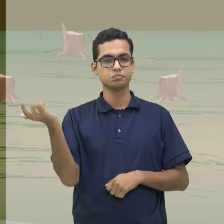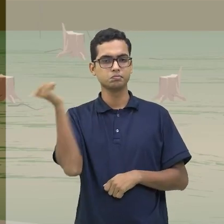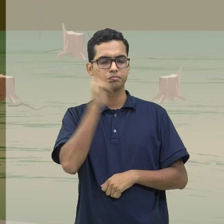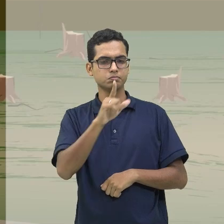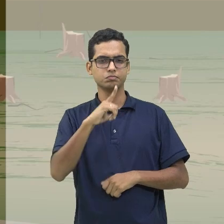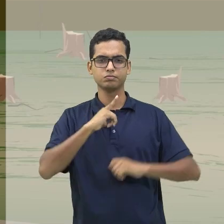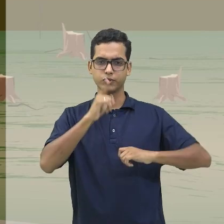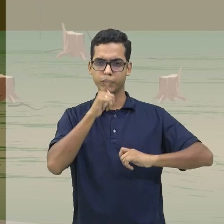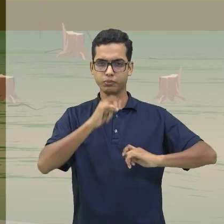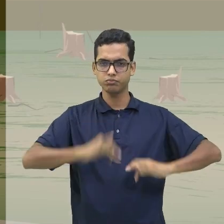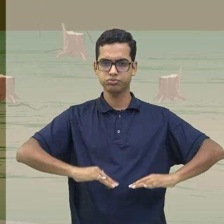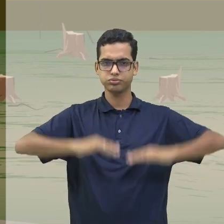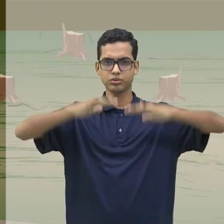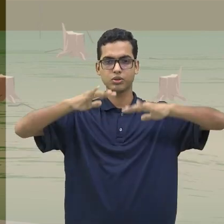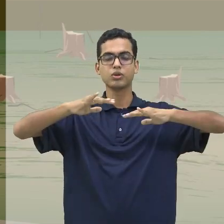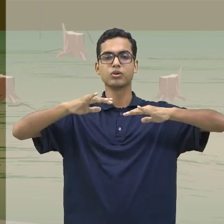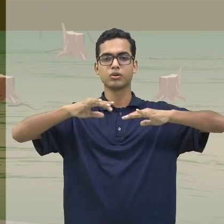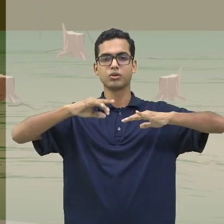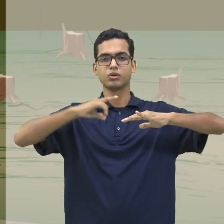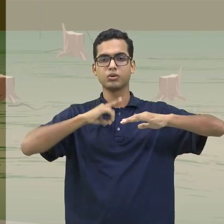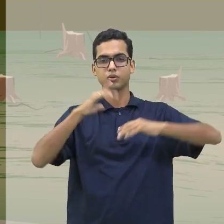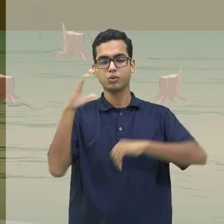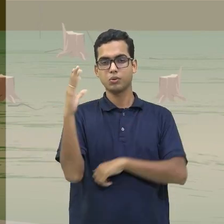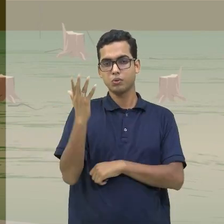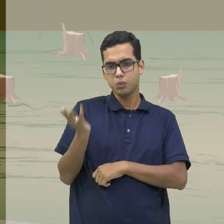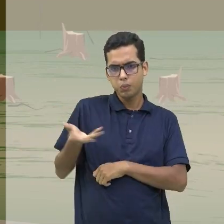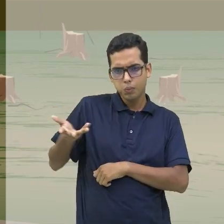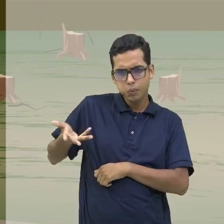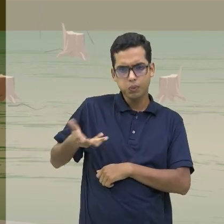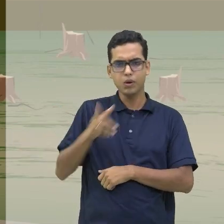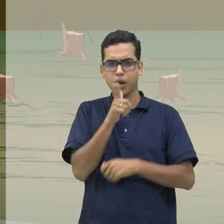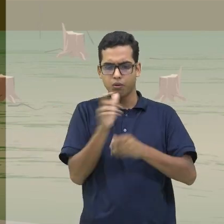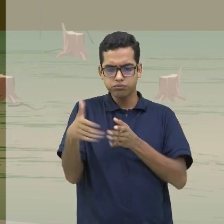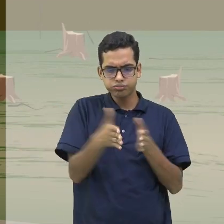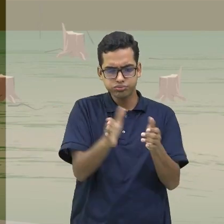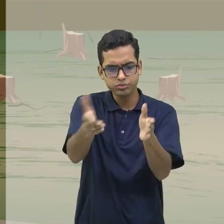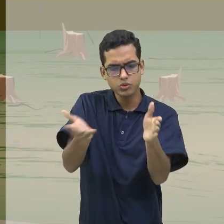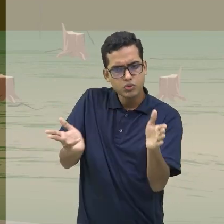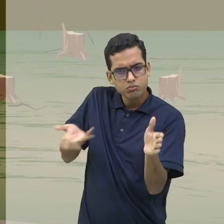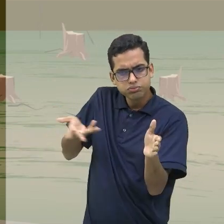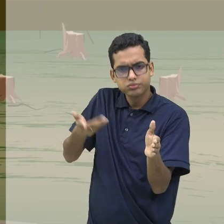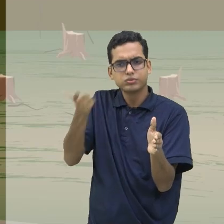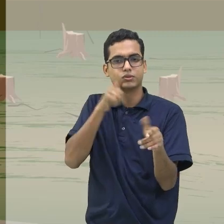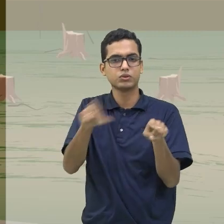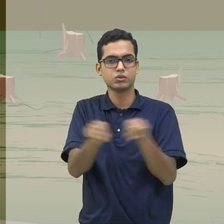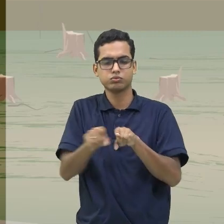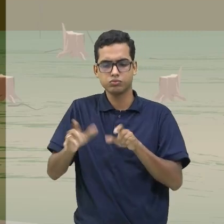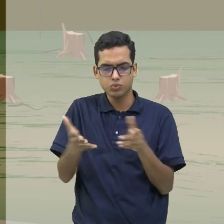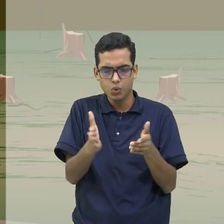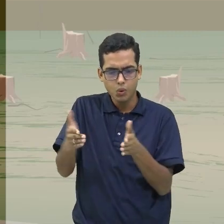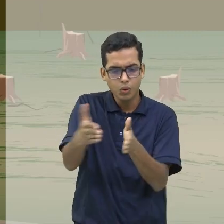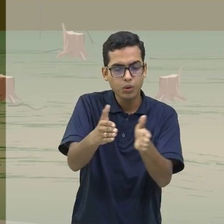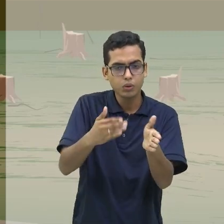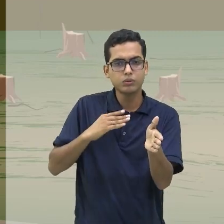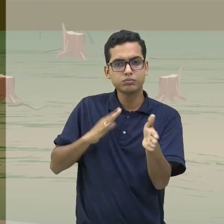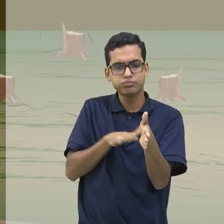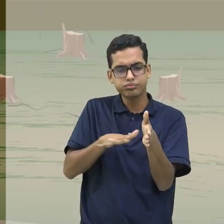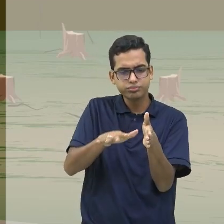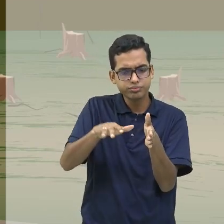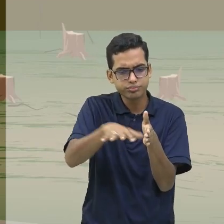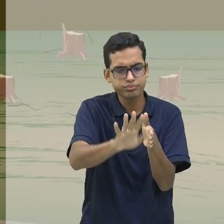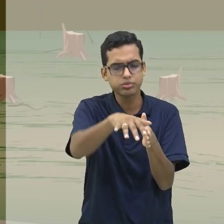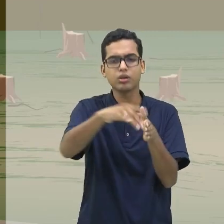com que a água chega aos rios, favorecendo o transbordamento. E agora a professora Érica vai